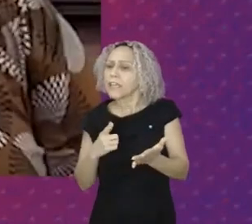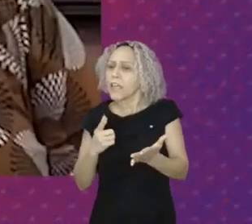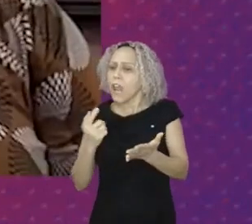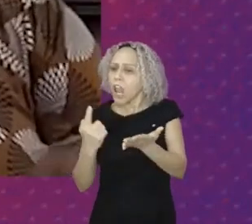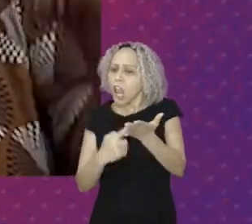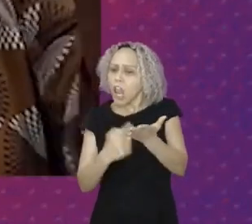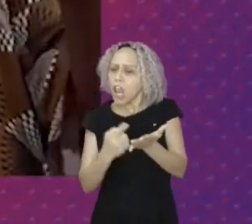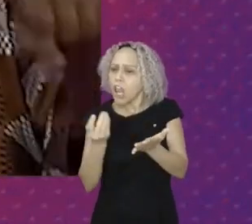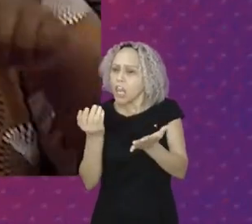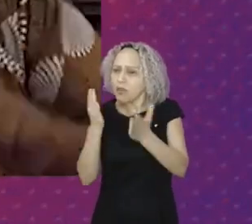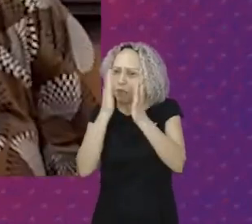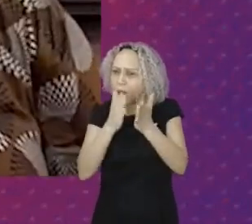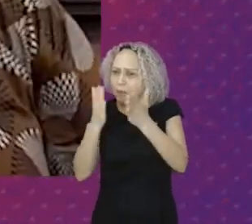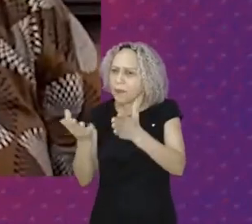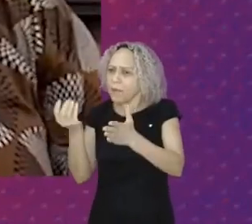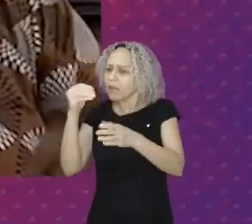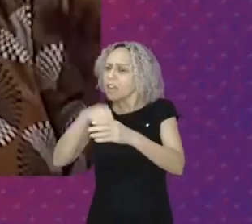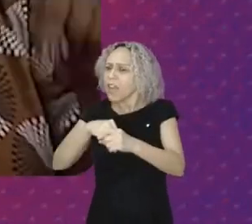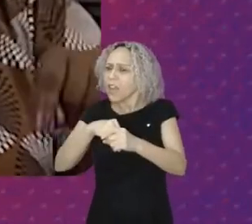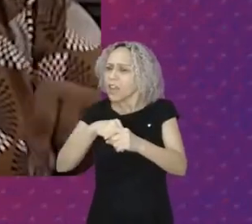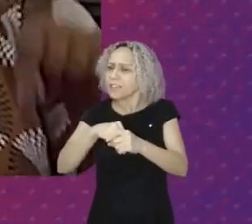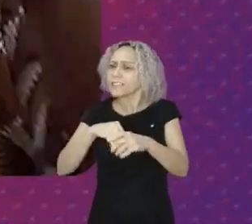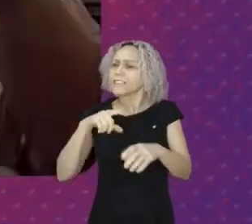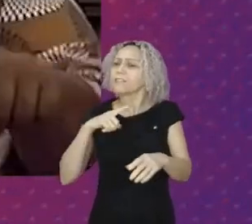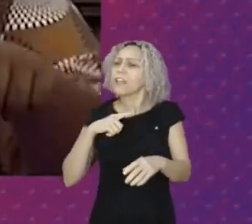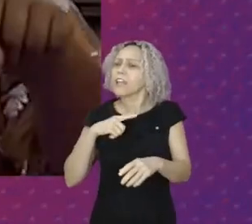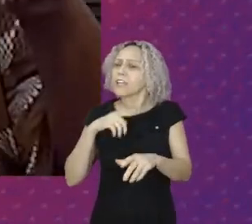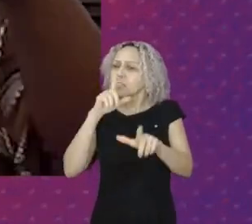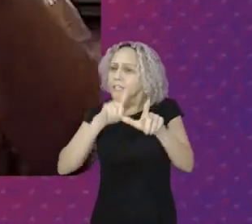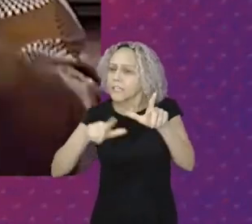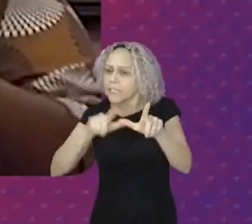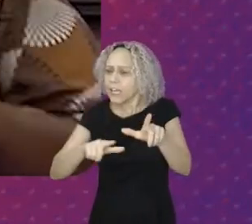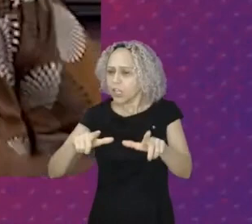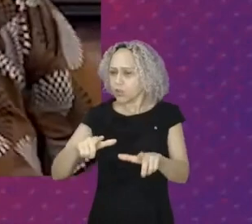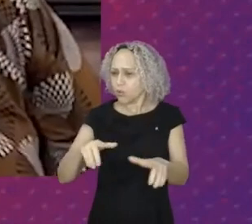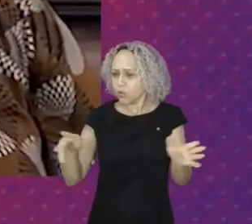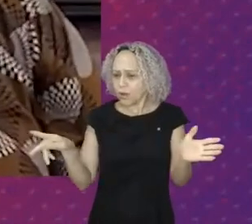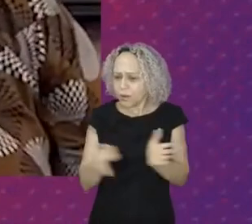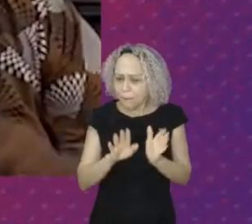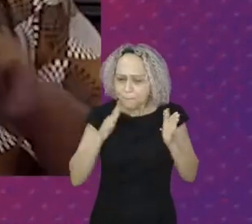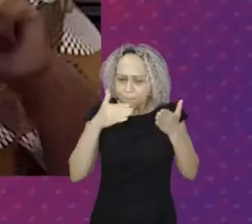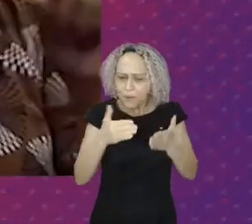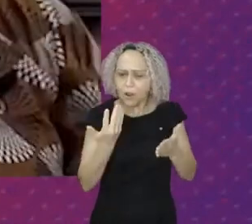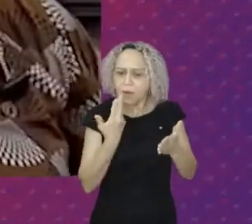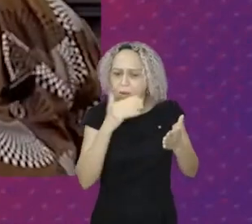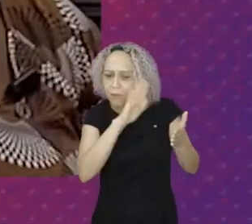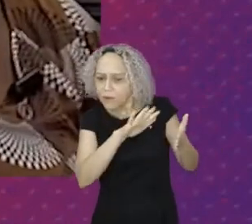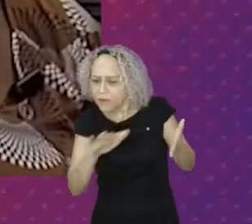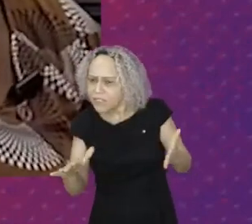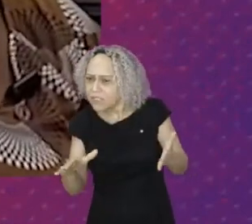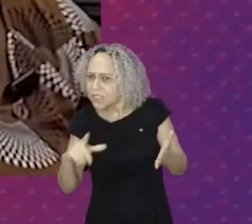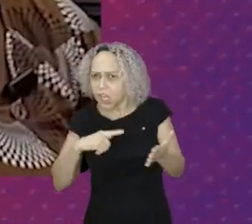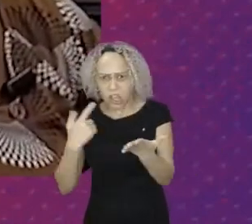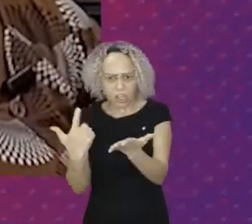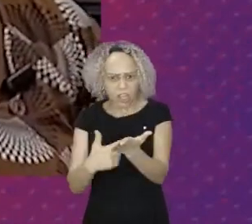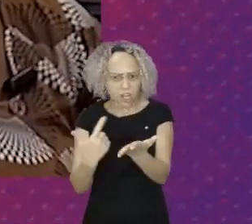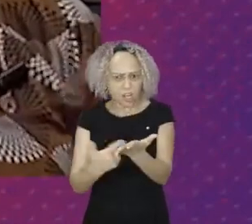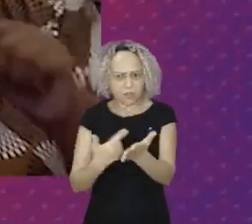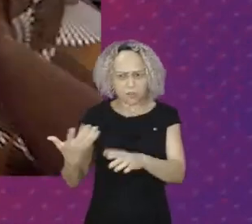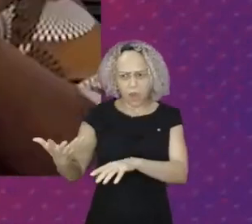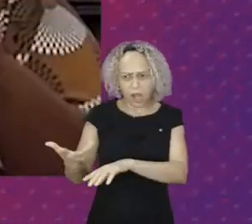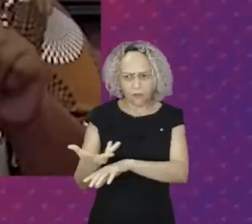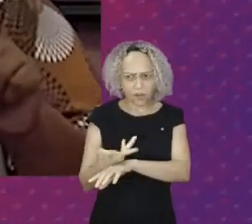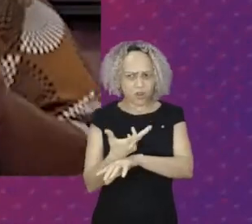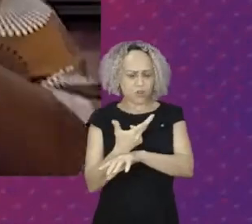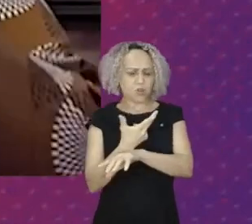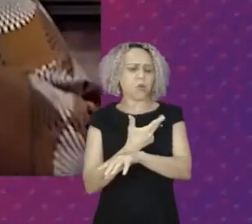negras como personagens, mas não como escravizados, como subalternos. Tem obras maravilhosas hoje.